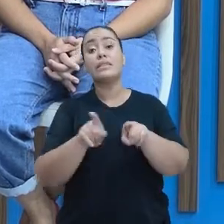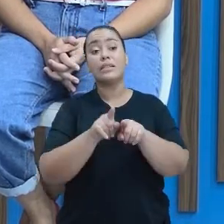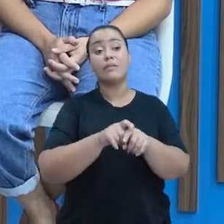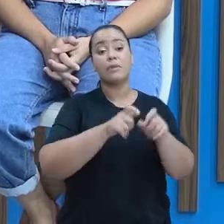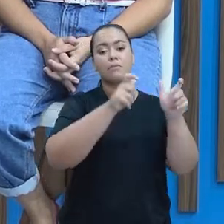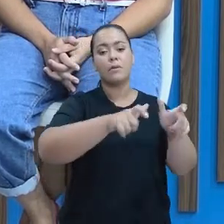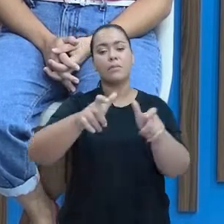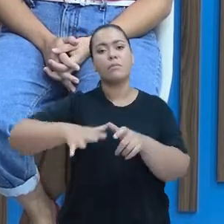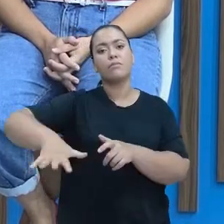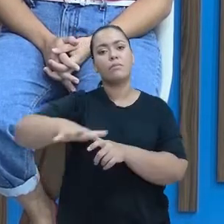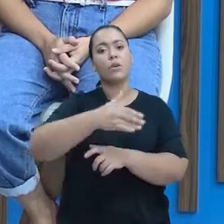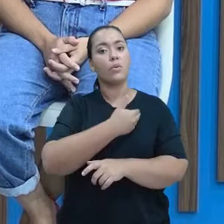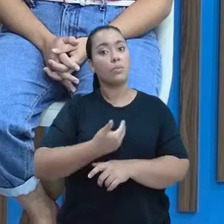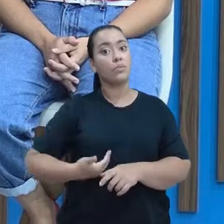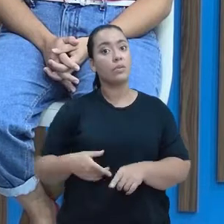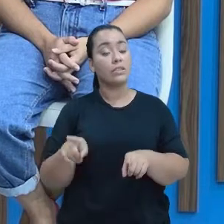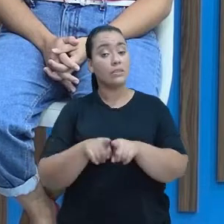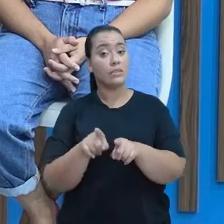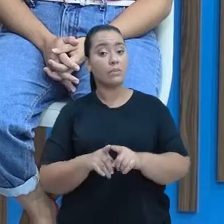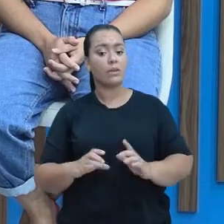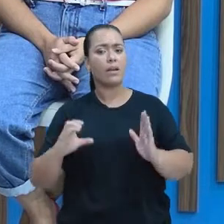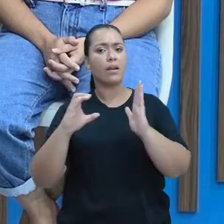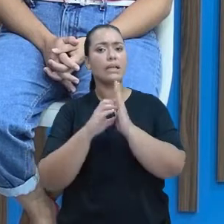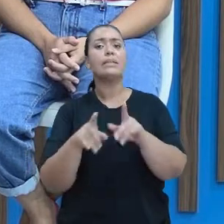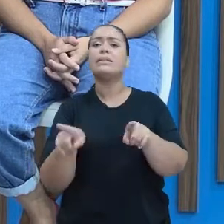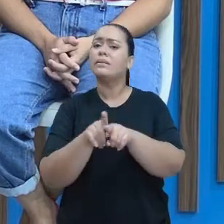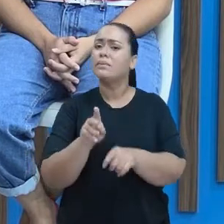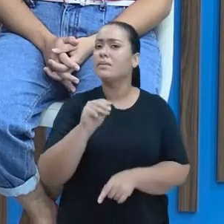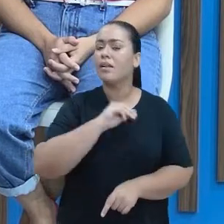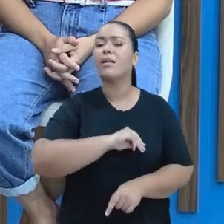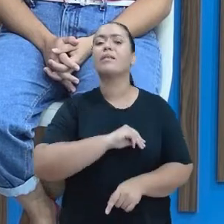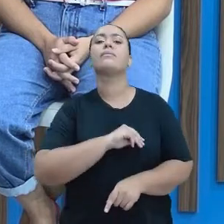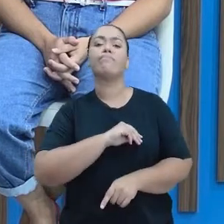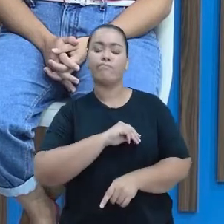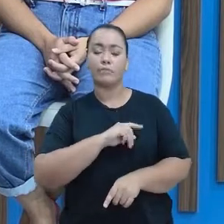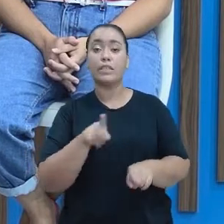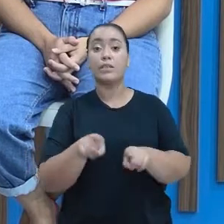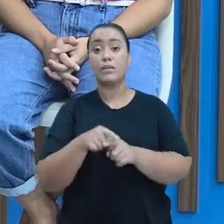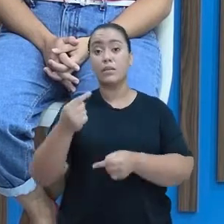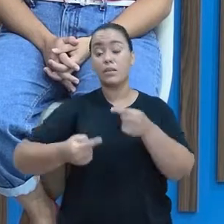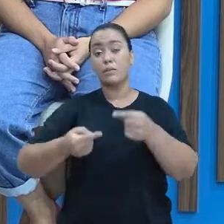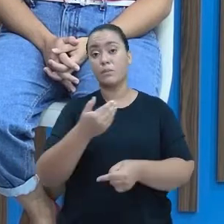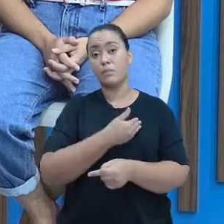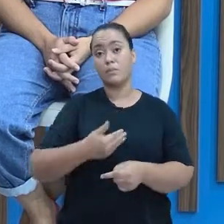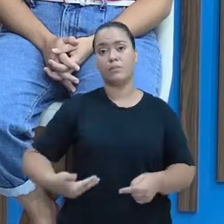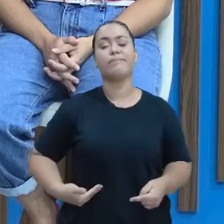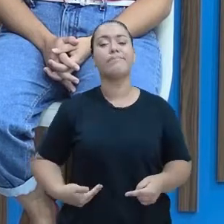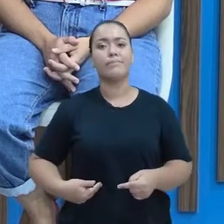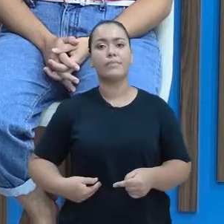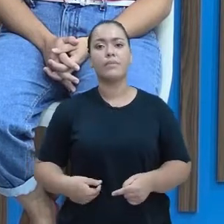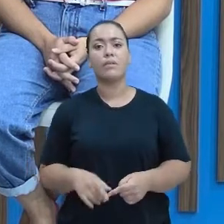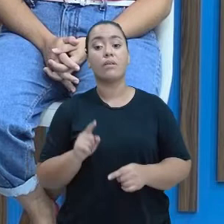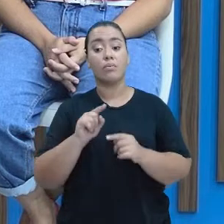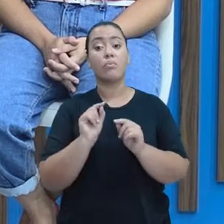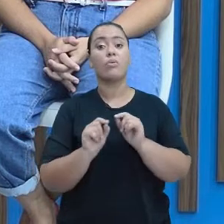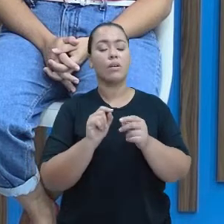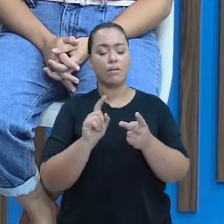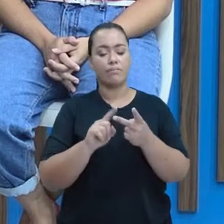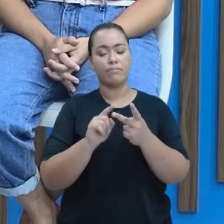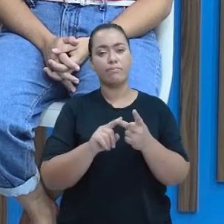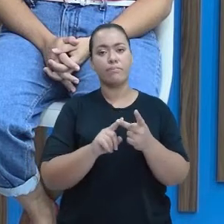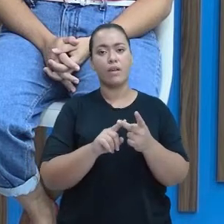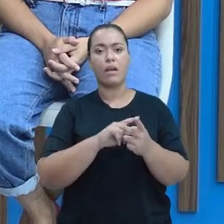espaços públicos, dos cargos, da remuneração, das políticas públicas e, além do